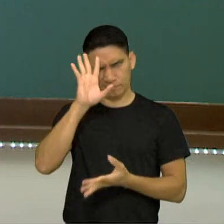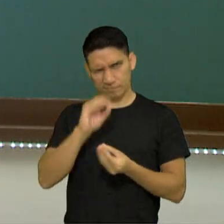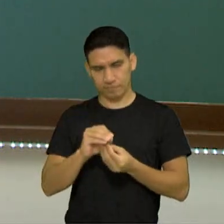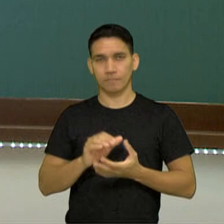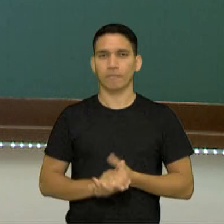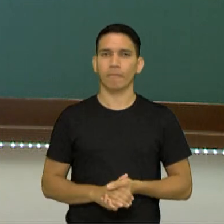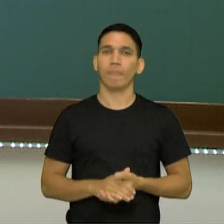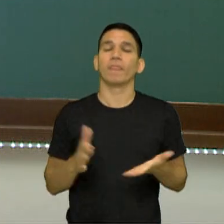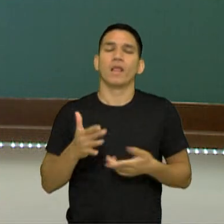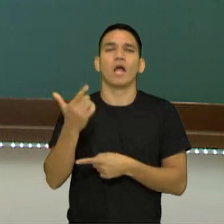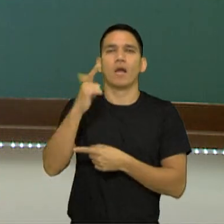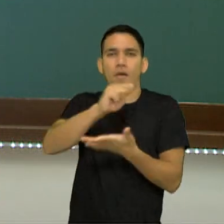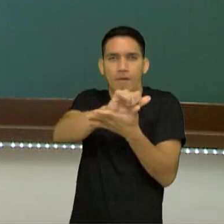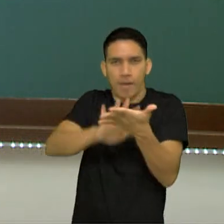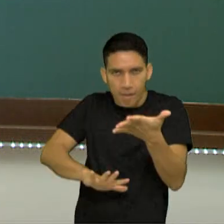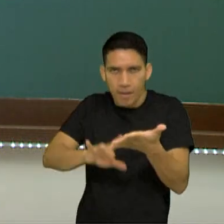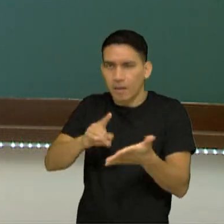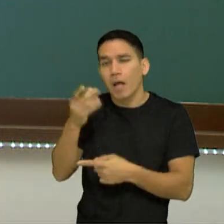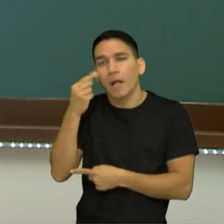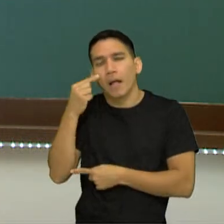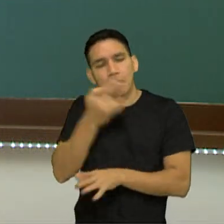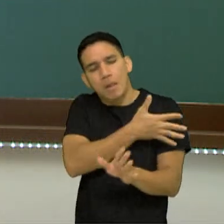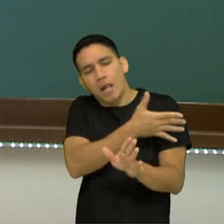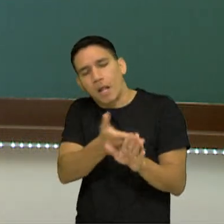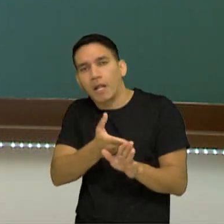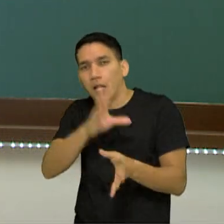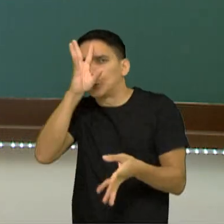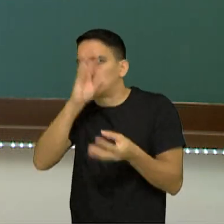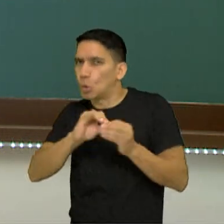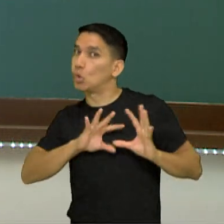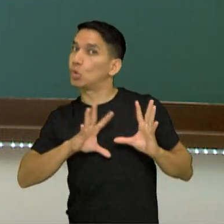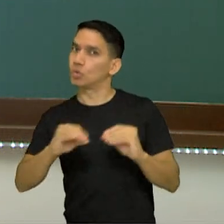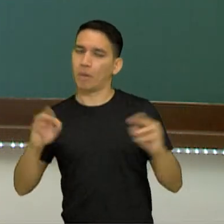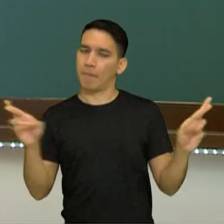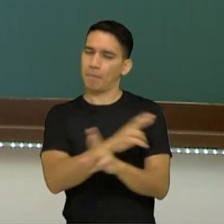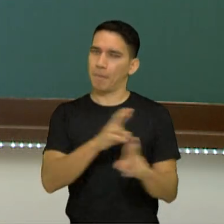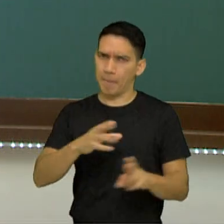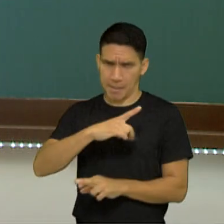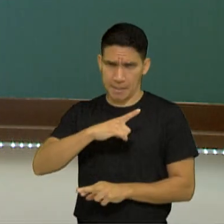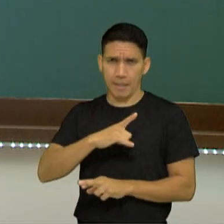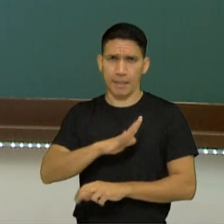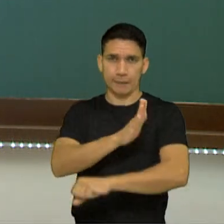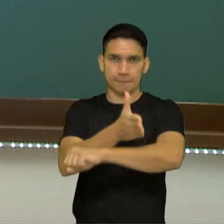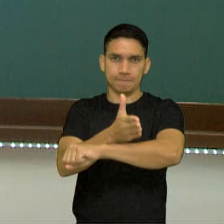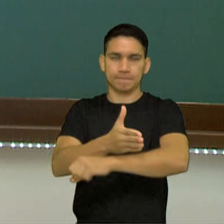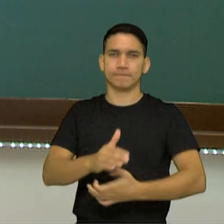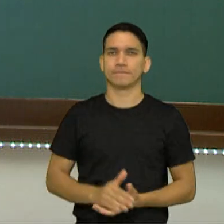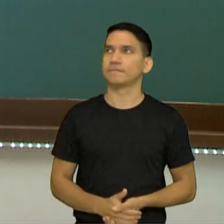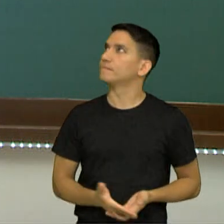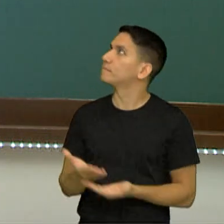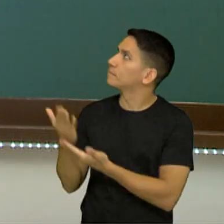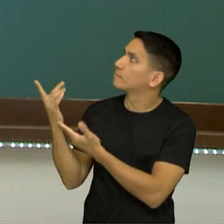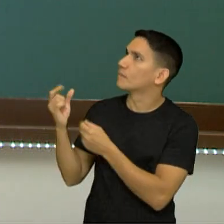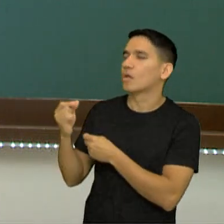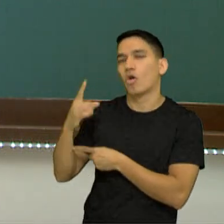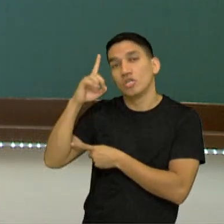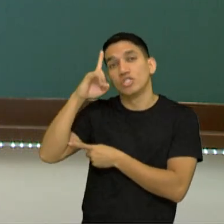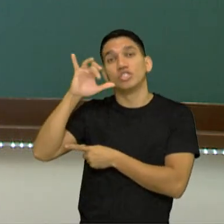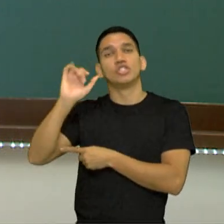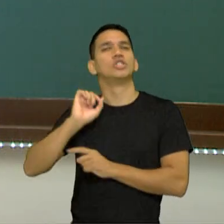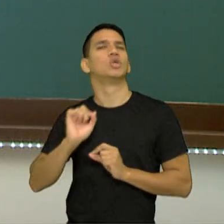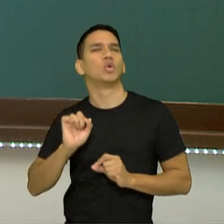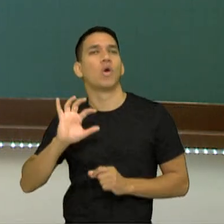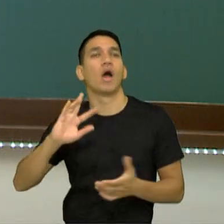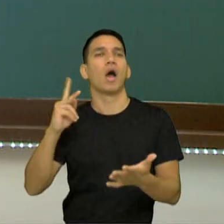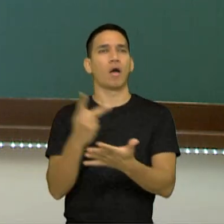Então vamos para mais uma atividade para ver se a gente está entendendo todas essas relações da Idade Média. Então naquele dia santíssimo